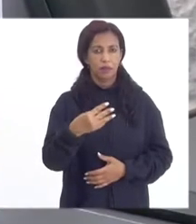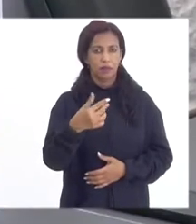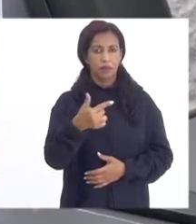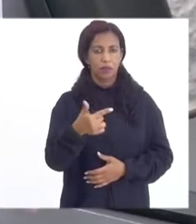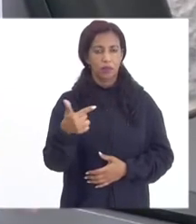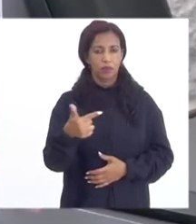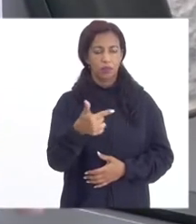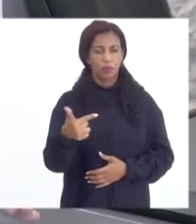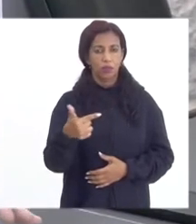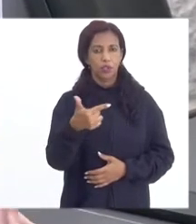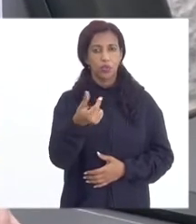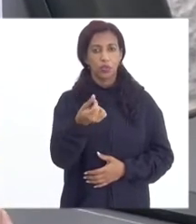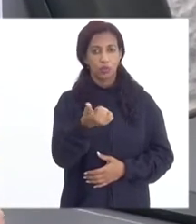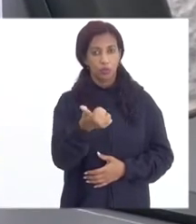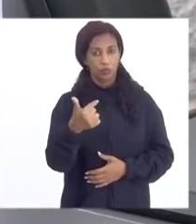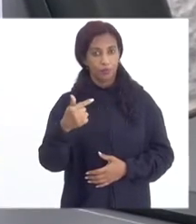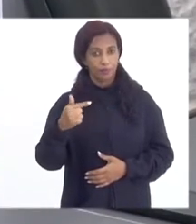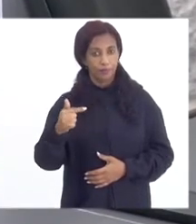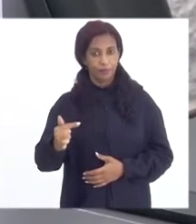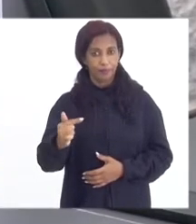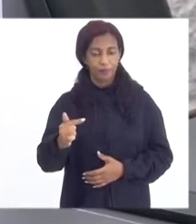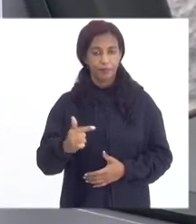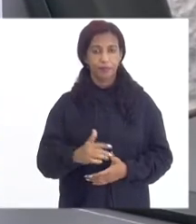3422 de 2017.